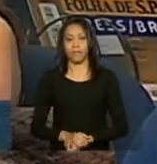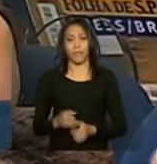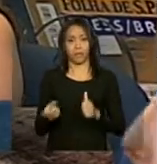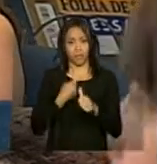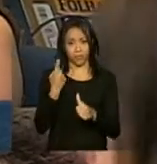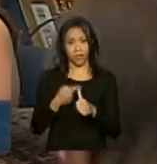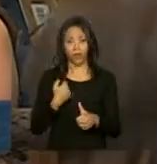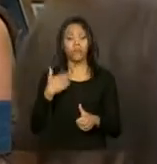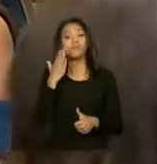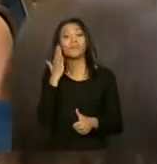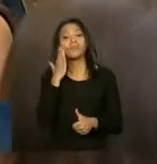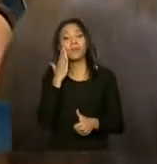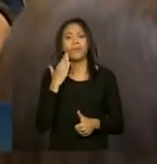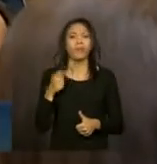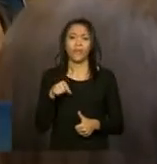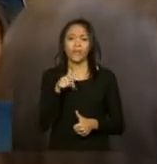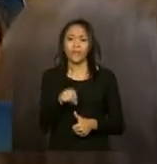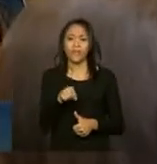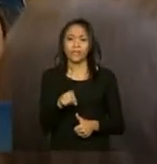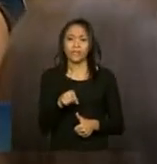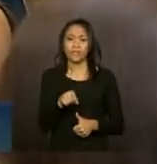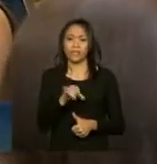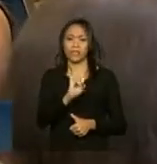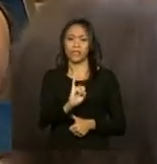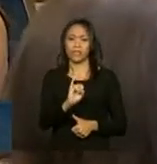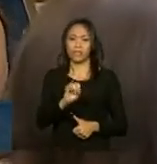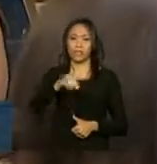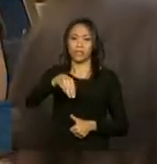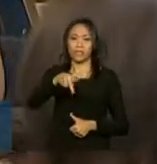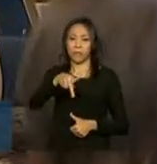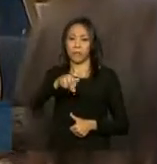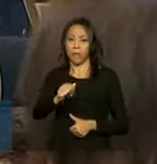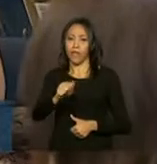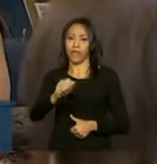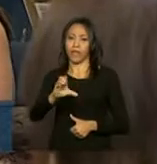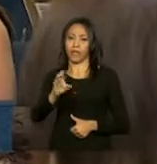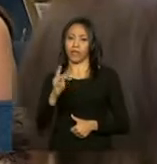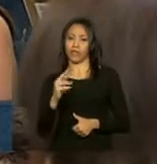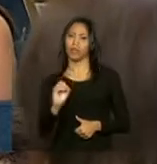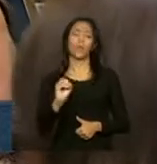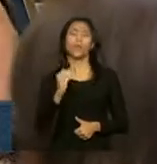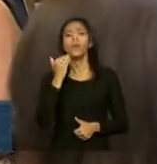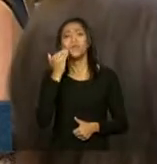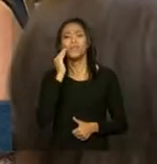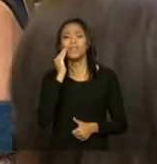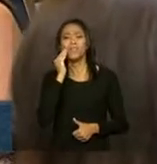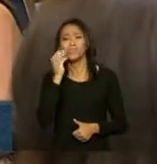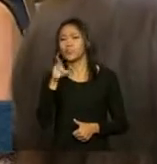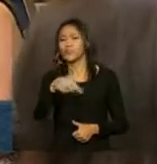Primeiro, eu queria saber sobre esse impacto, que era a minha primeira pergunta, o senhor meio que respondeu aí, mas eu não entendi.